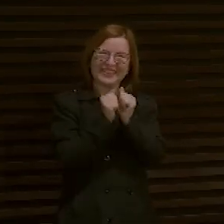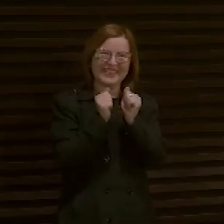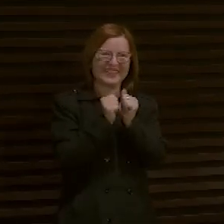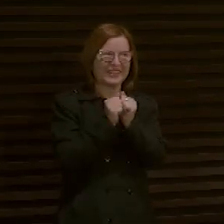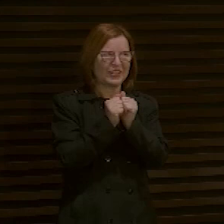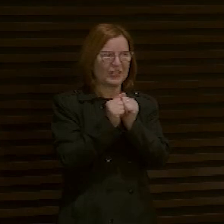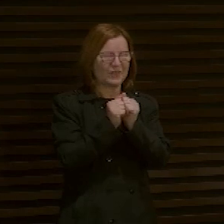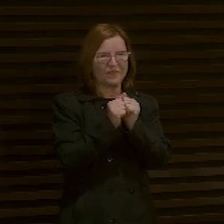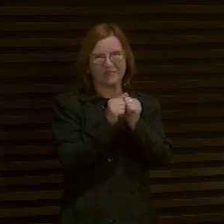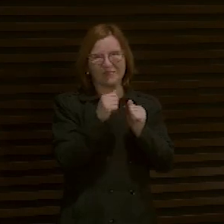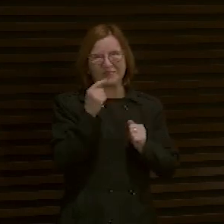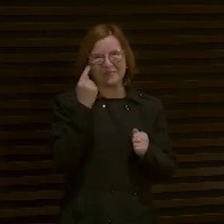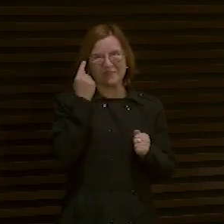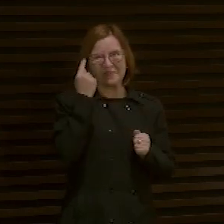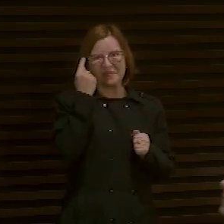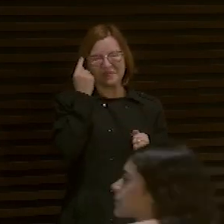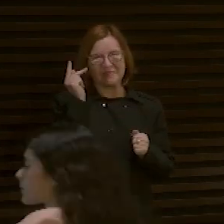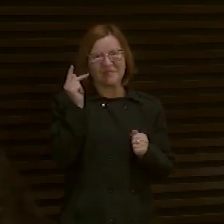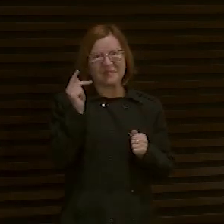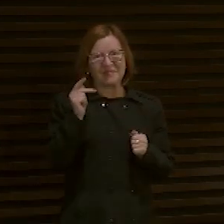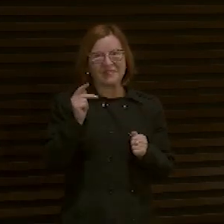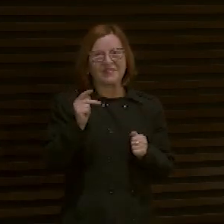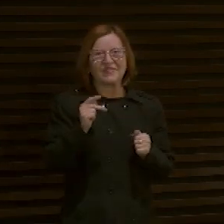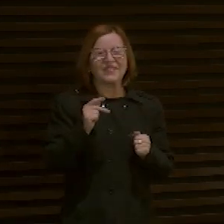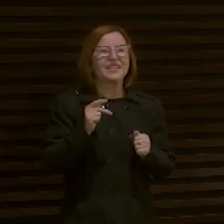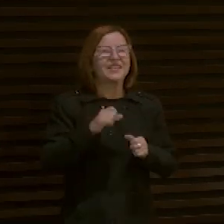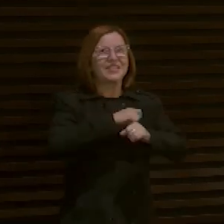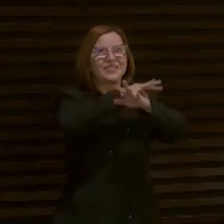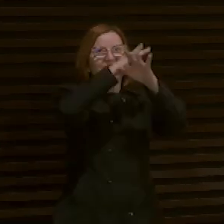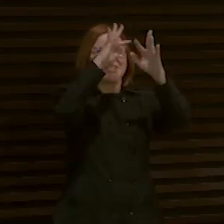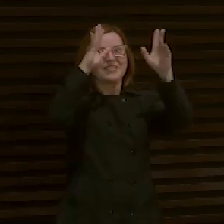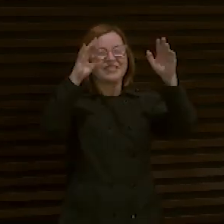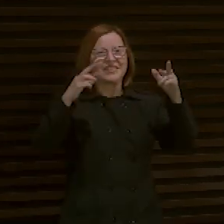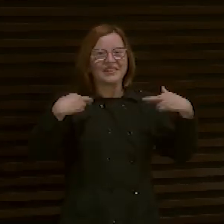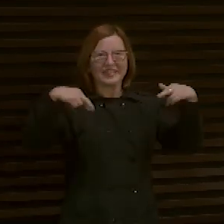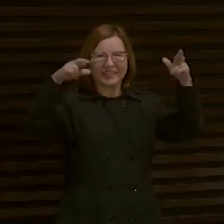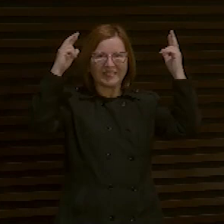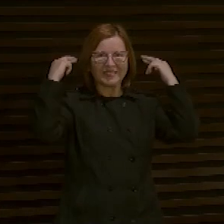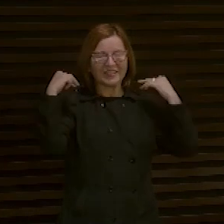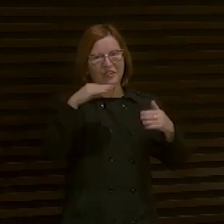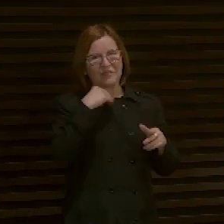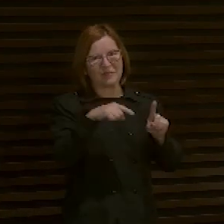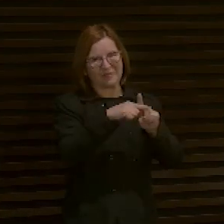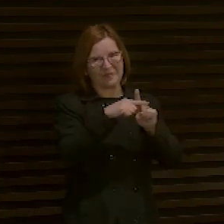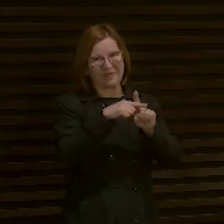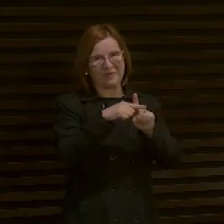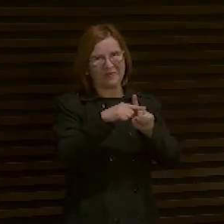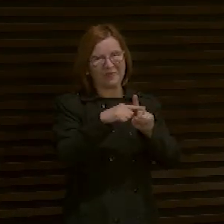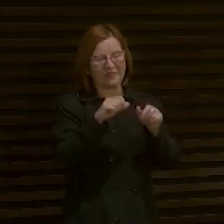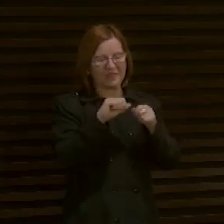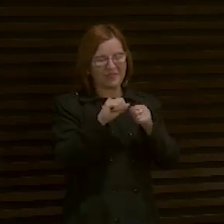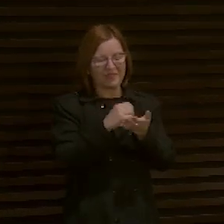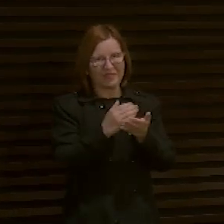para adorarmos o nosso Deus, para glorificarmos o Cordeiro que foi morto, para partilharmos o pão, tomarmos do